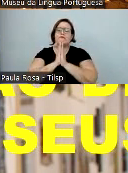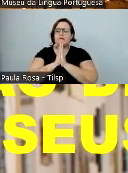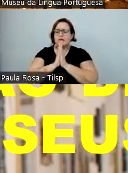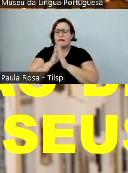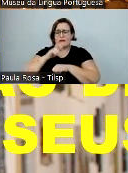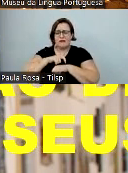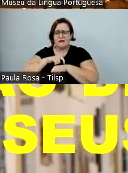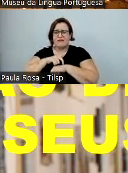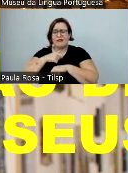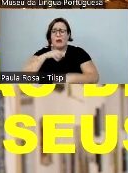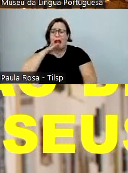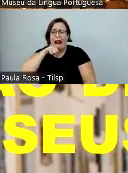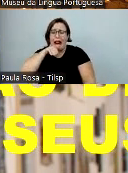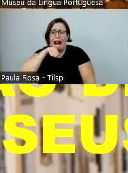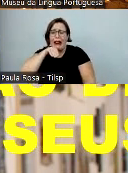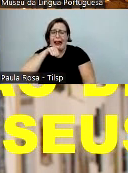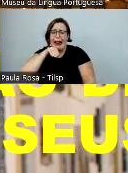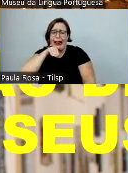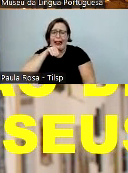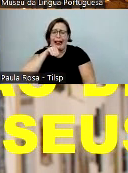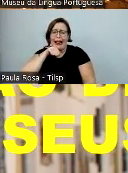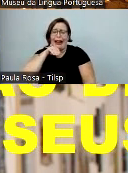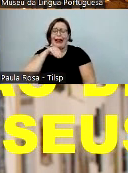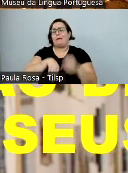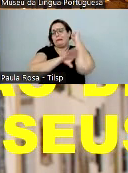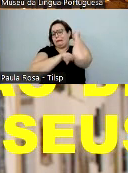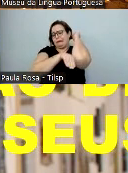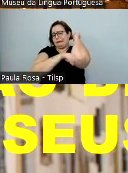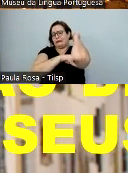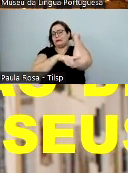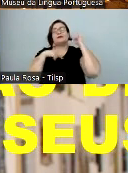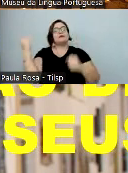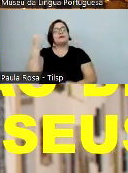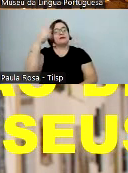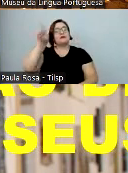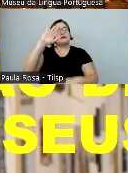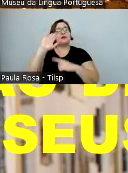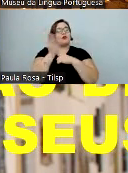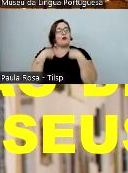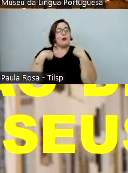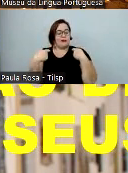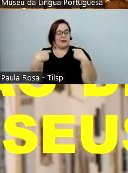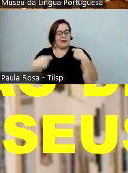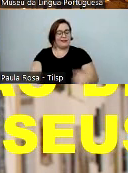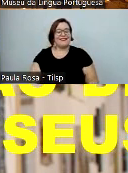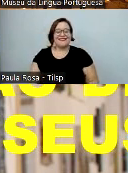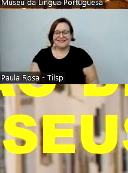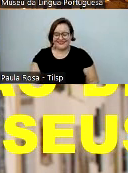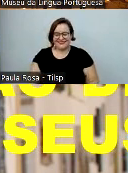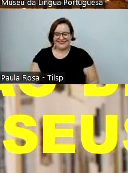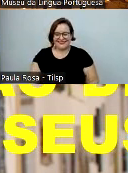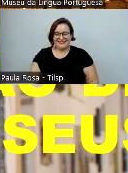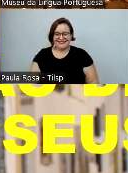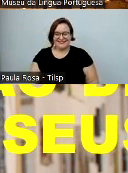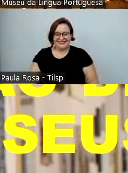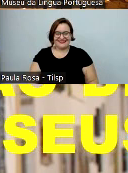mais com o homem da cobra então é importante me ajudarem a controlar e tô aqui como como a